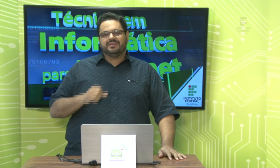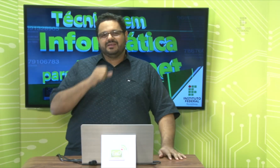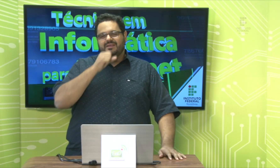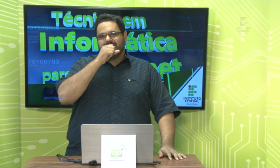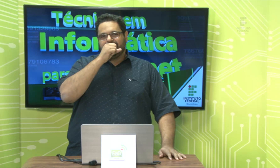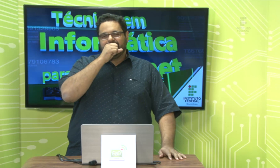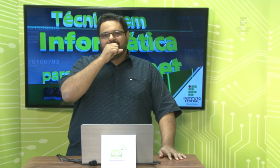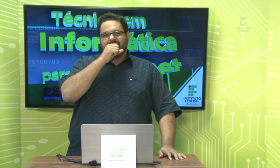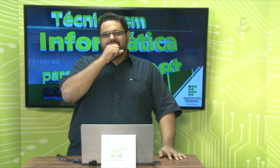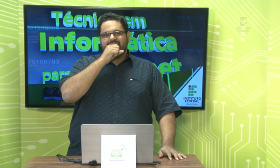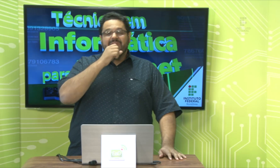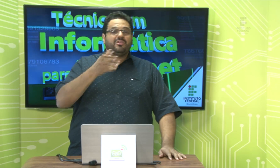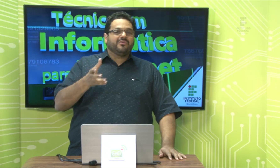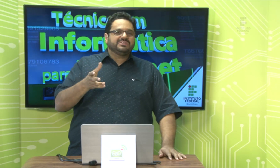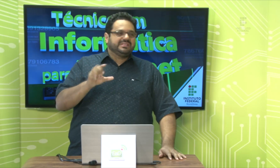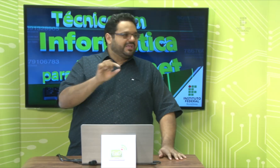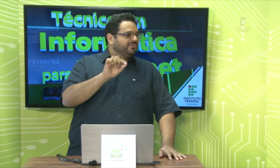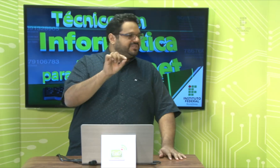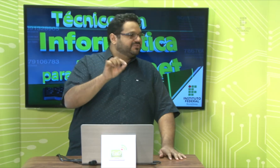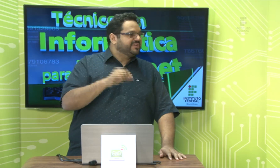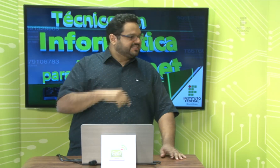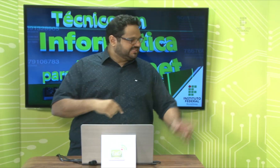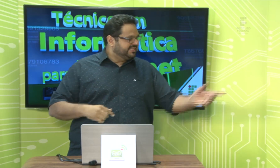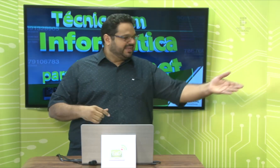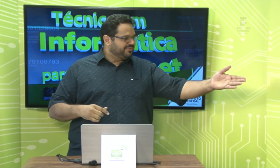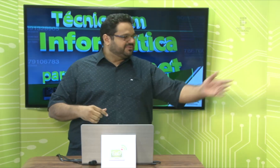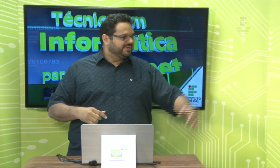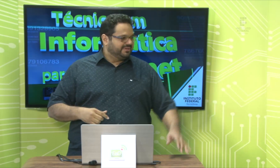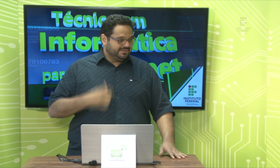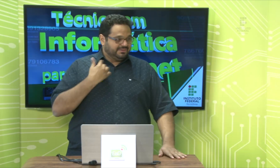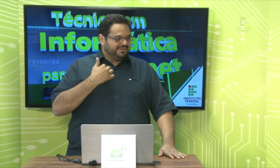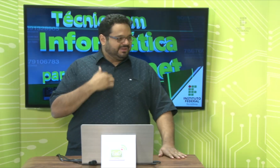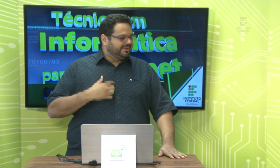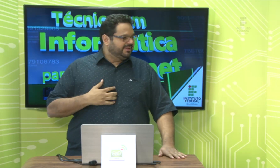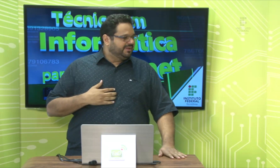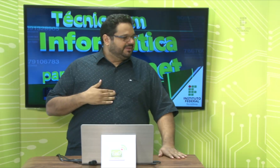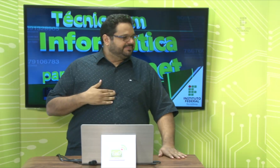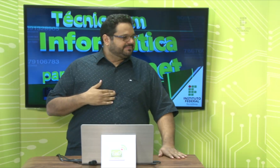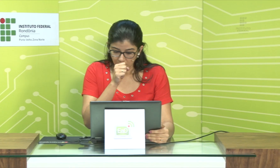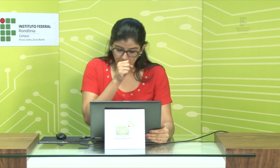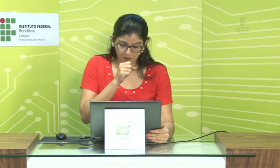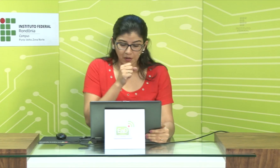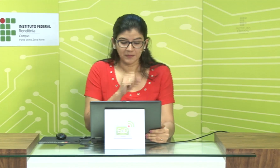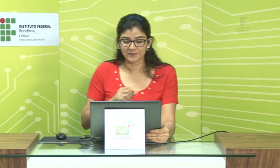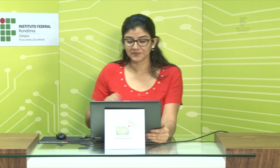HD. Melhor você ter um disco de SSD, né, professor?